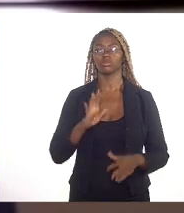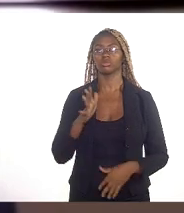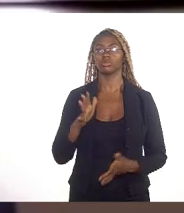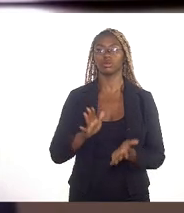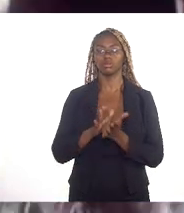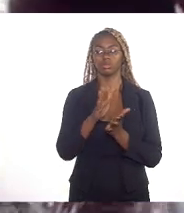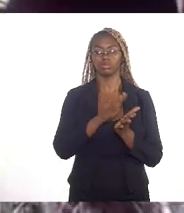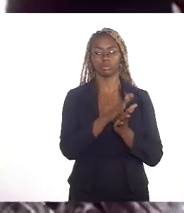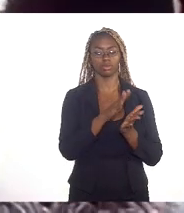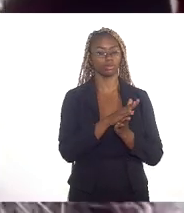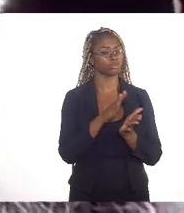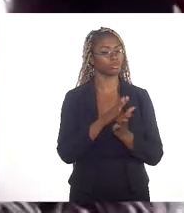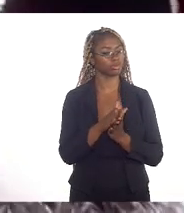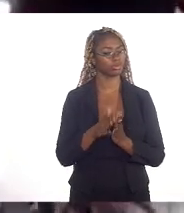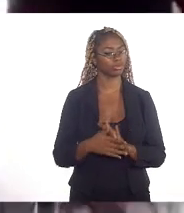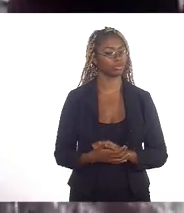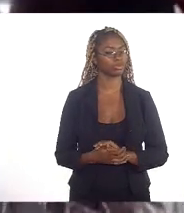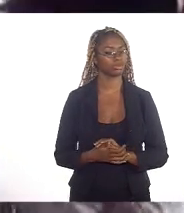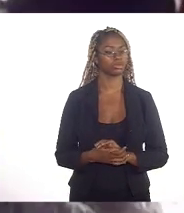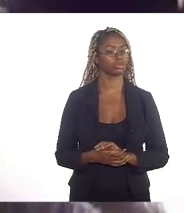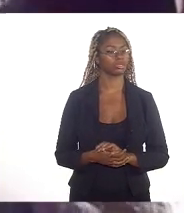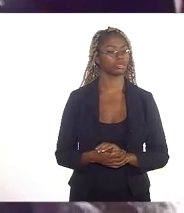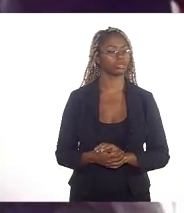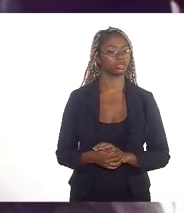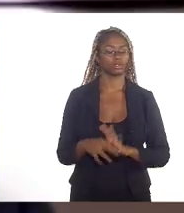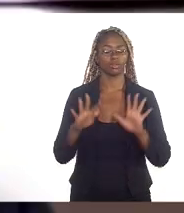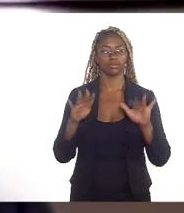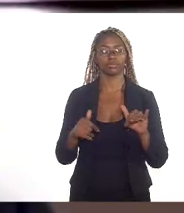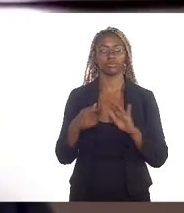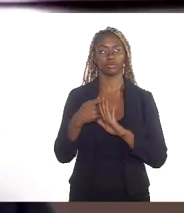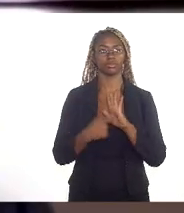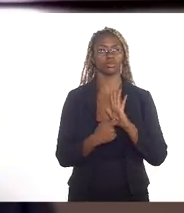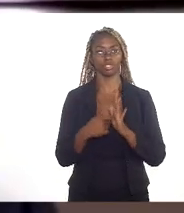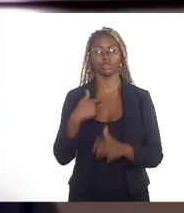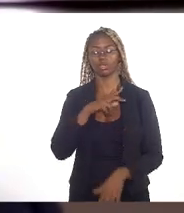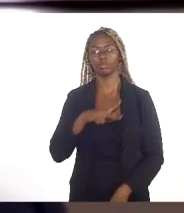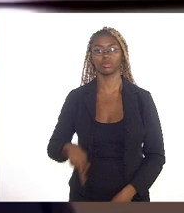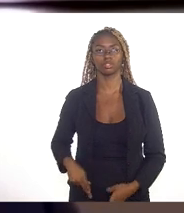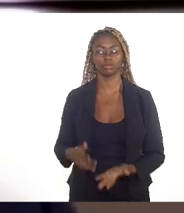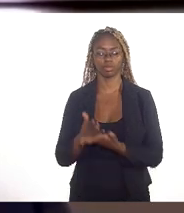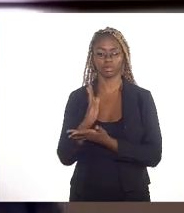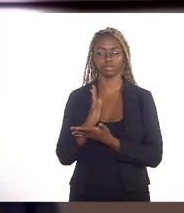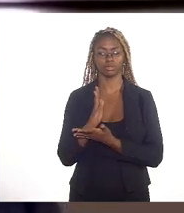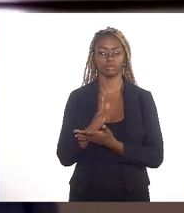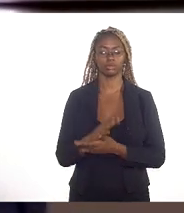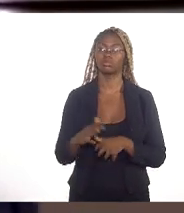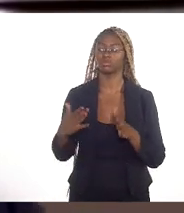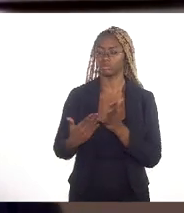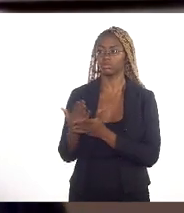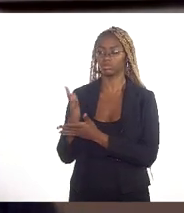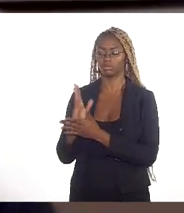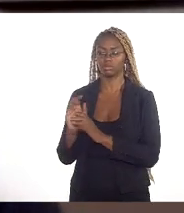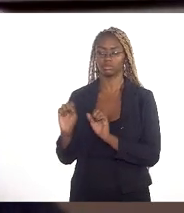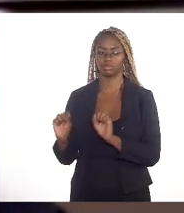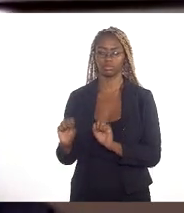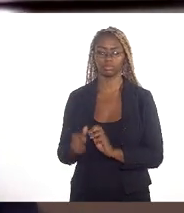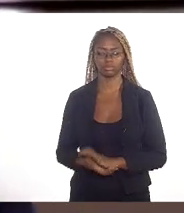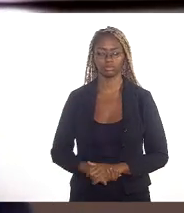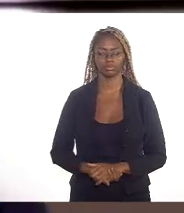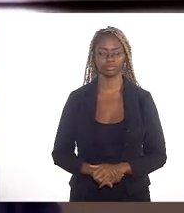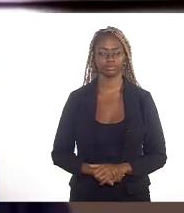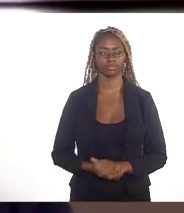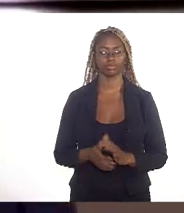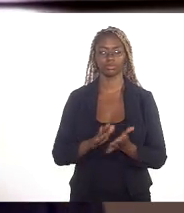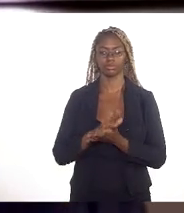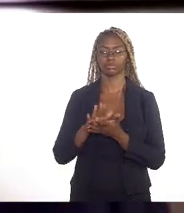substitutivo da Comissão de Constituição e Justiça, conforme a final de redação que a presidência defere. Se os que aprovam permaneçam como estão, aprovado, vai ao autógrafo.